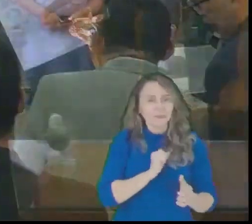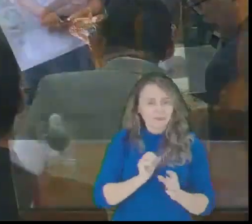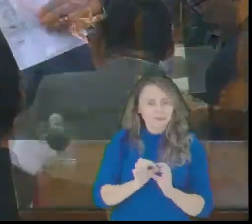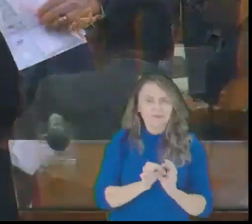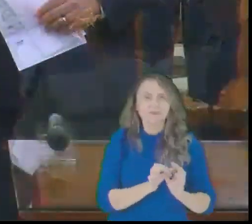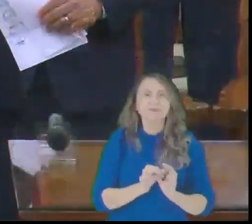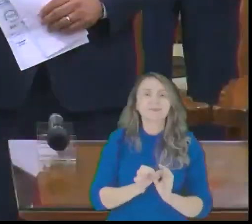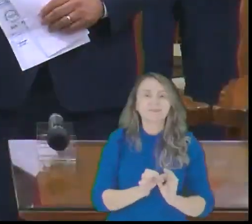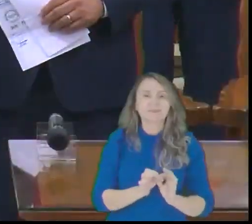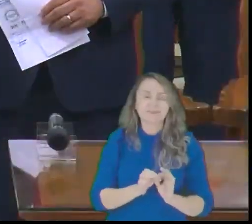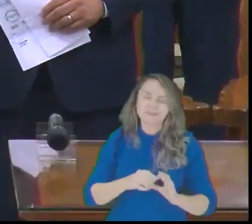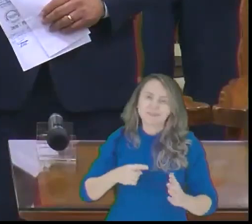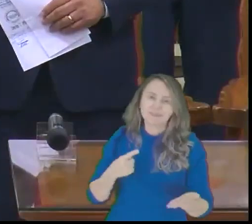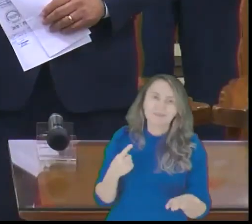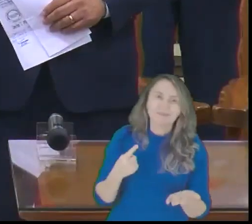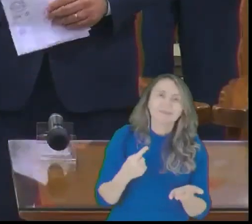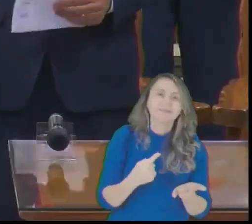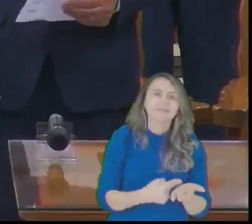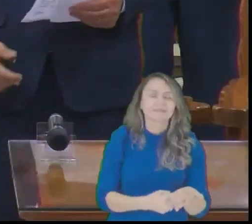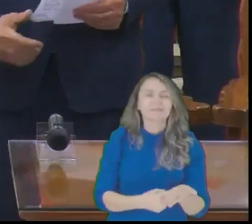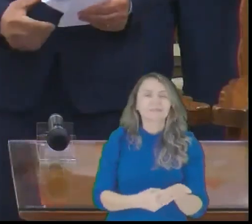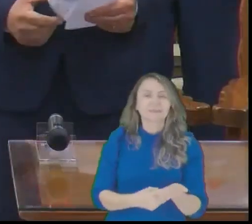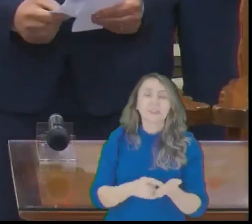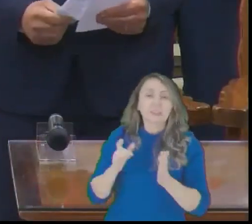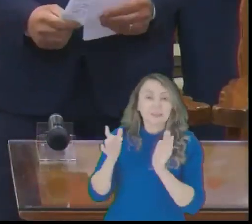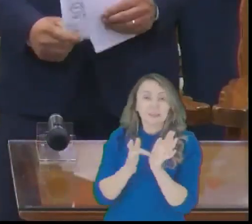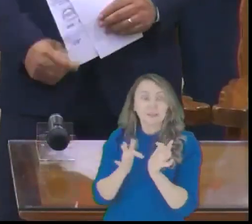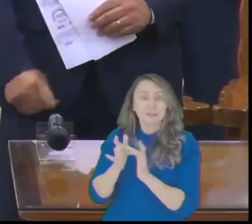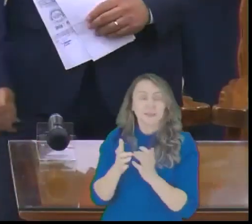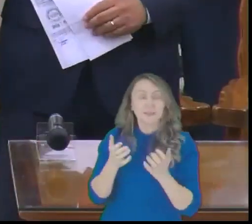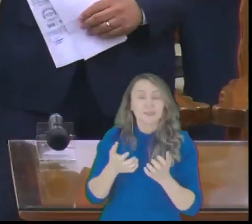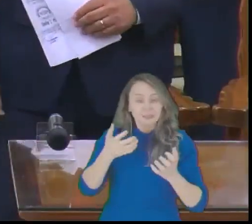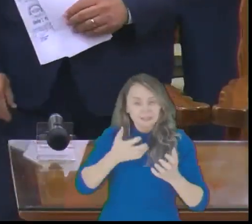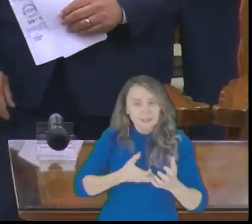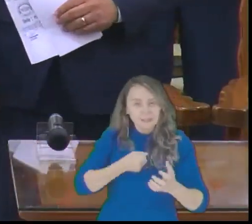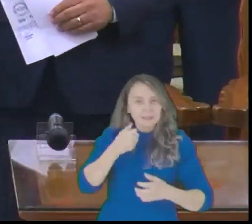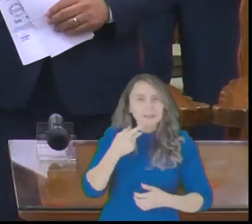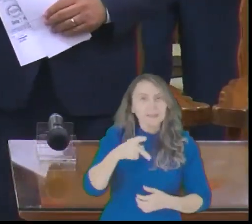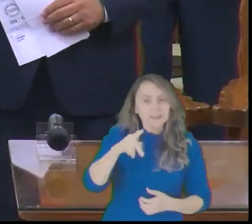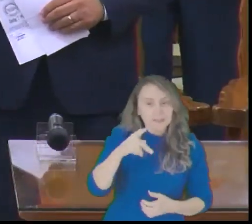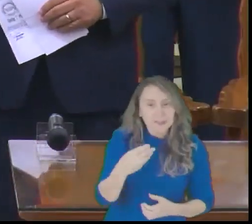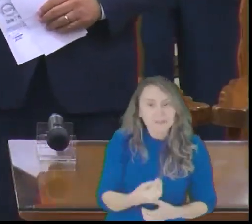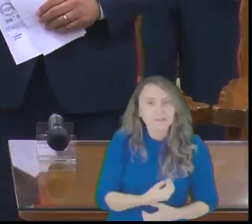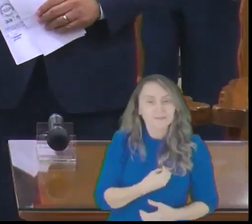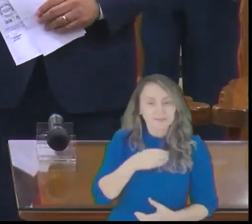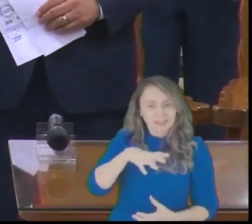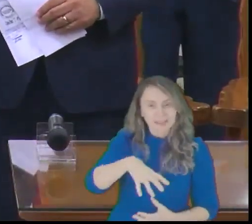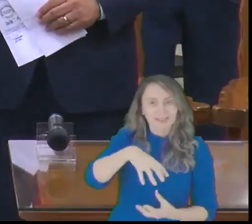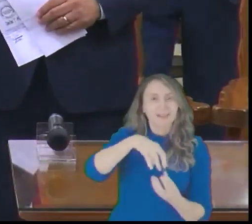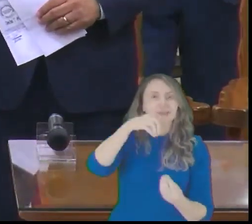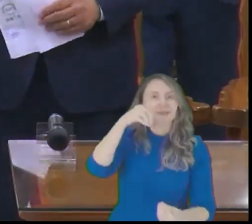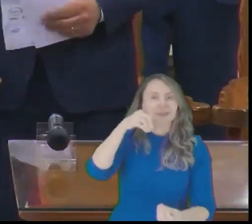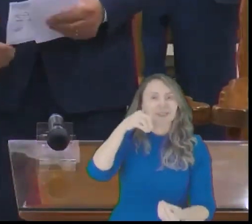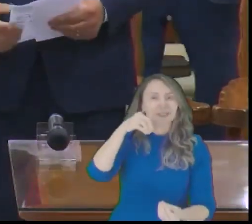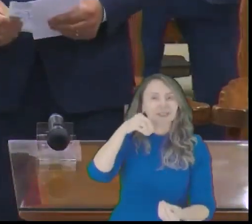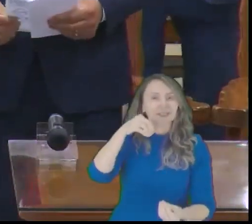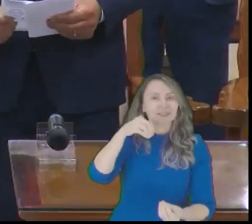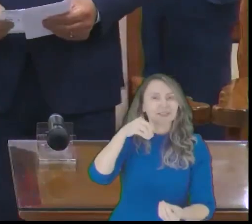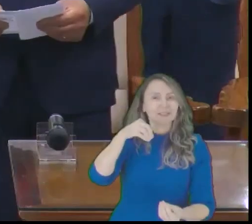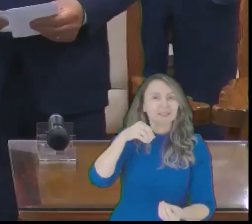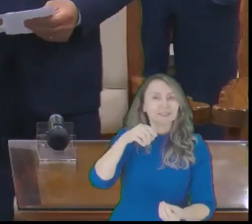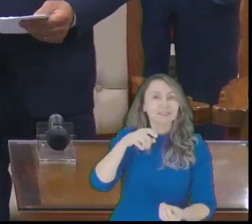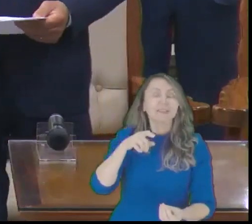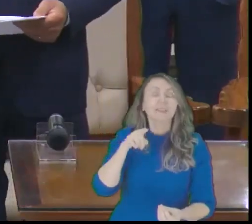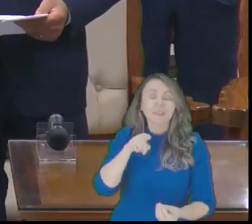Há uma aliança de amor contigo. Jesus quer salvar a tua alma. Jesus quer te fazer uma